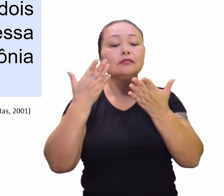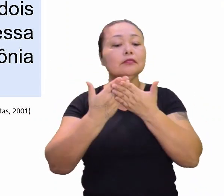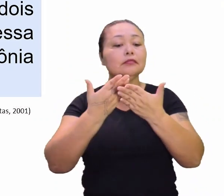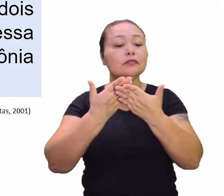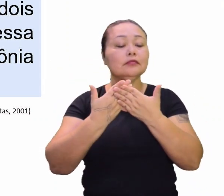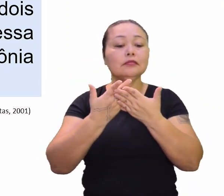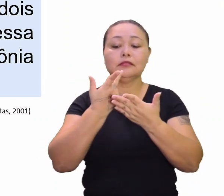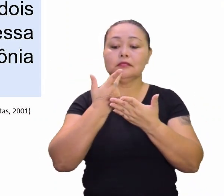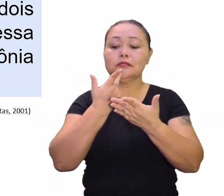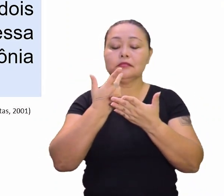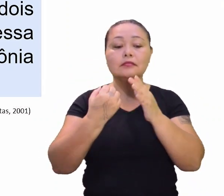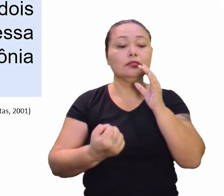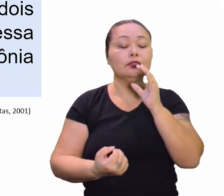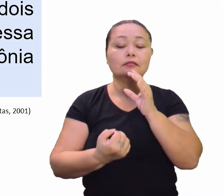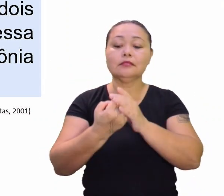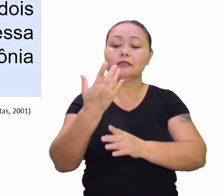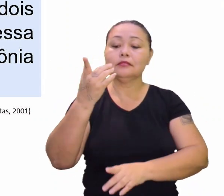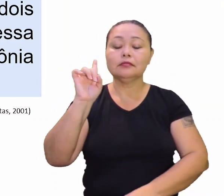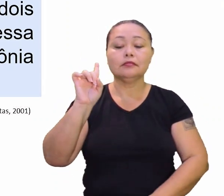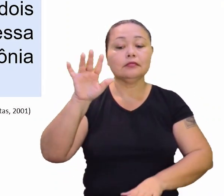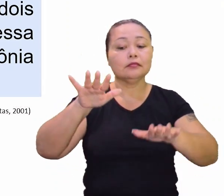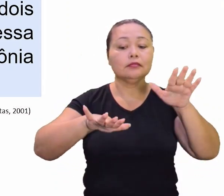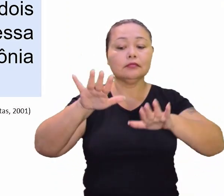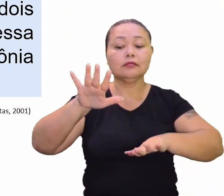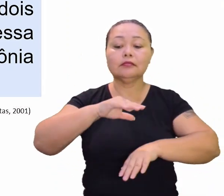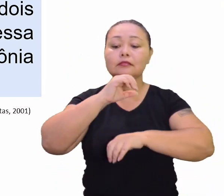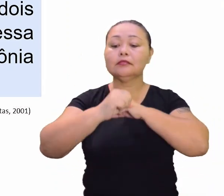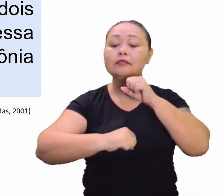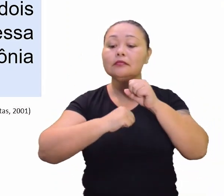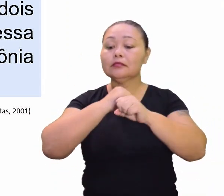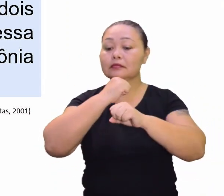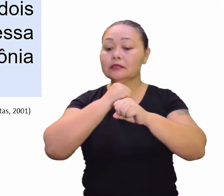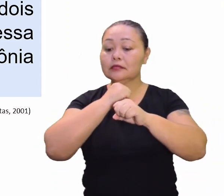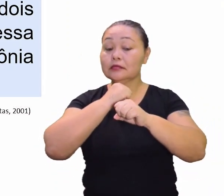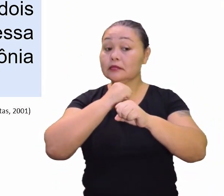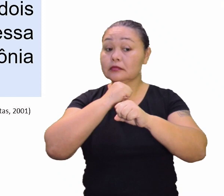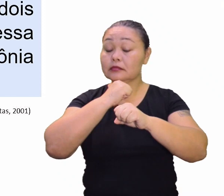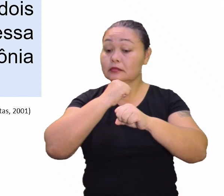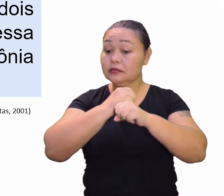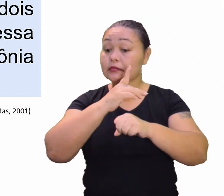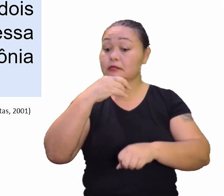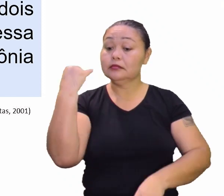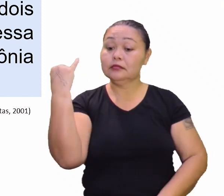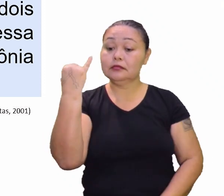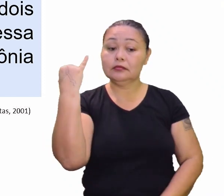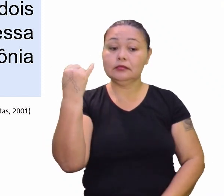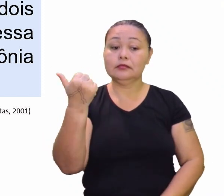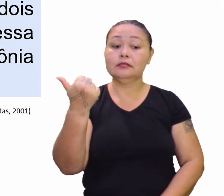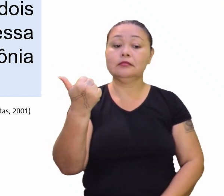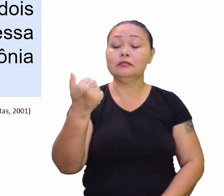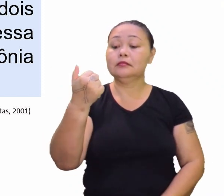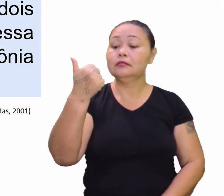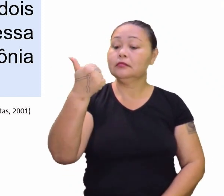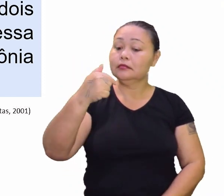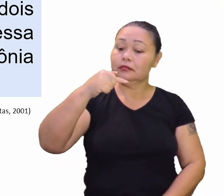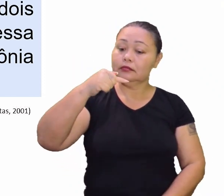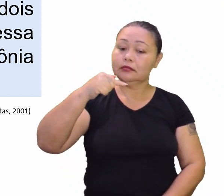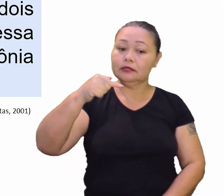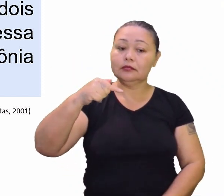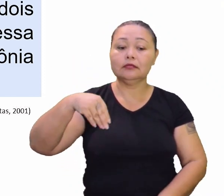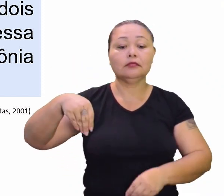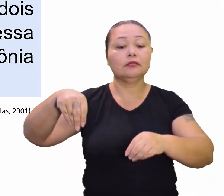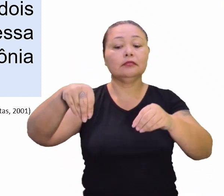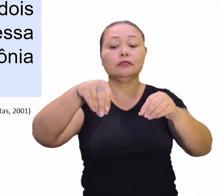começou falando sobre a criação e algumas datas importantes. É isso aí, ó. Em 77,